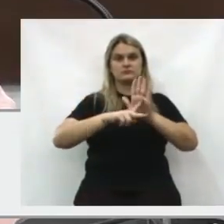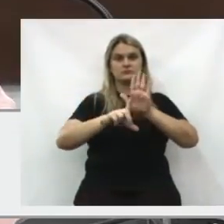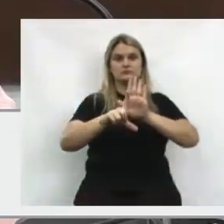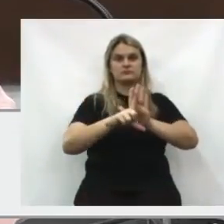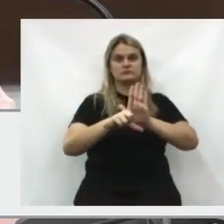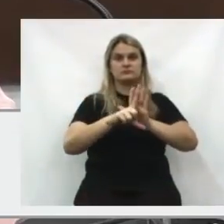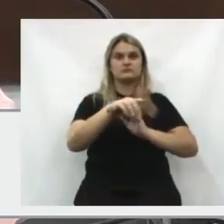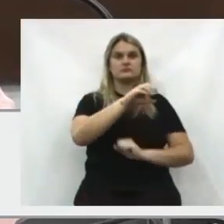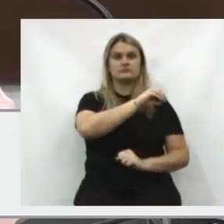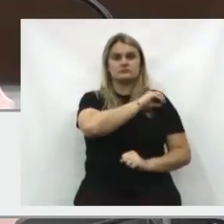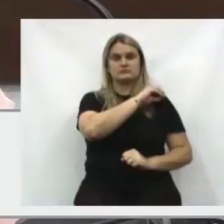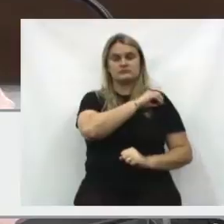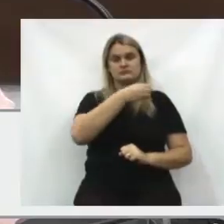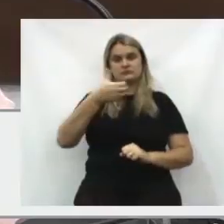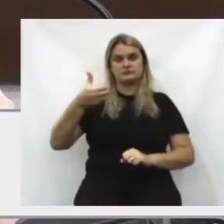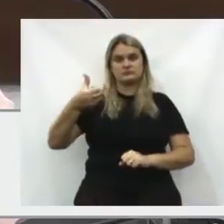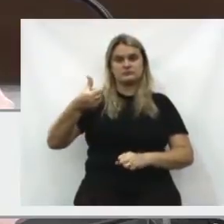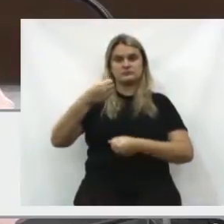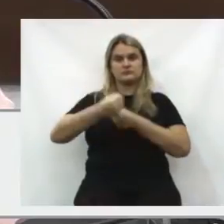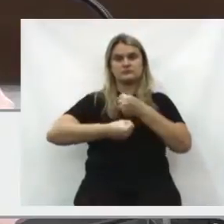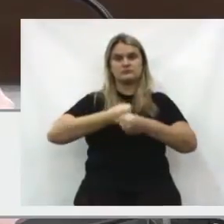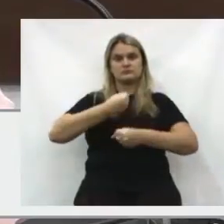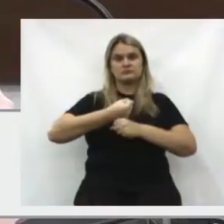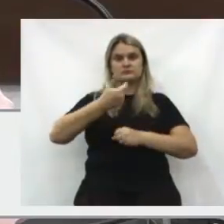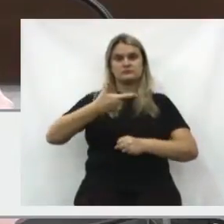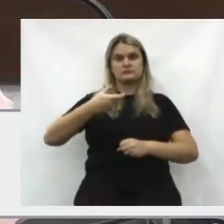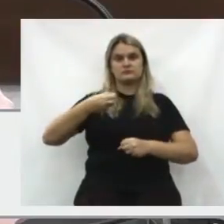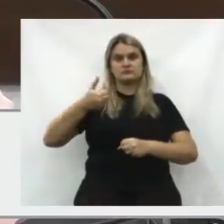383/2017, encaminhando o projeto de lei número